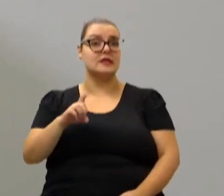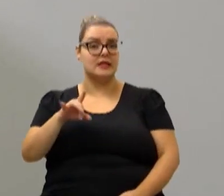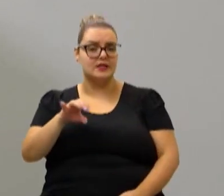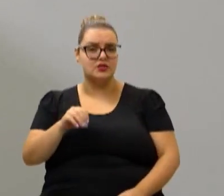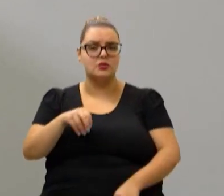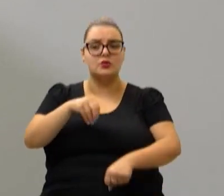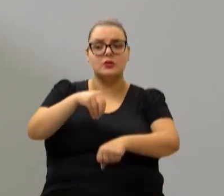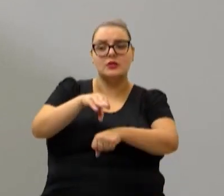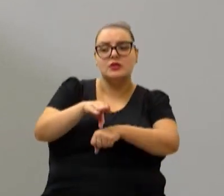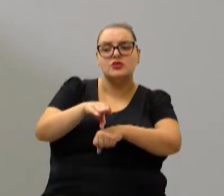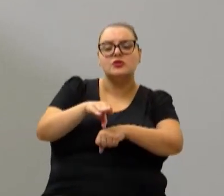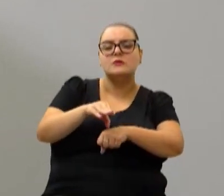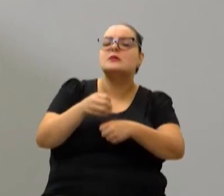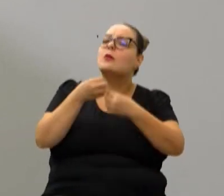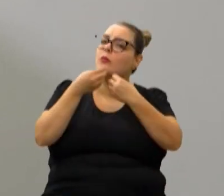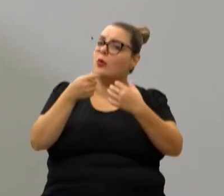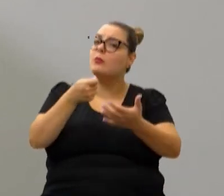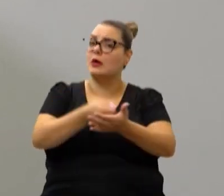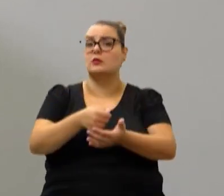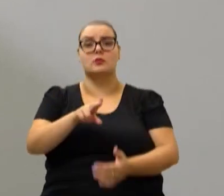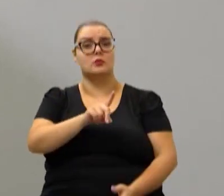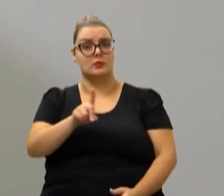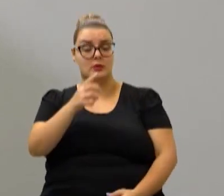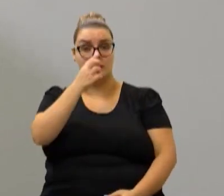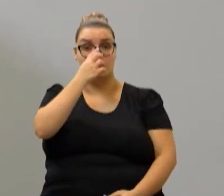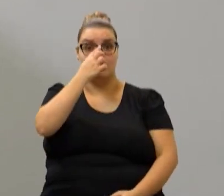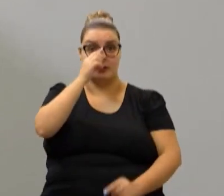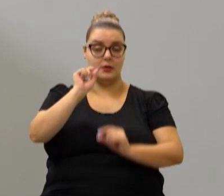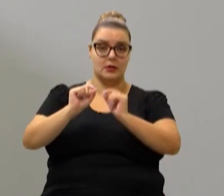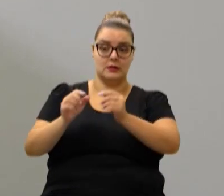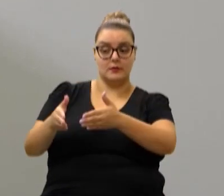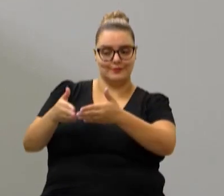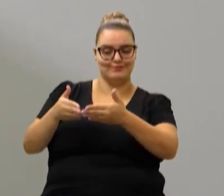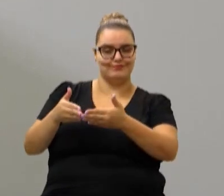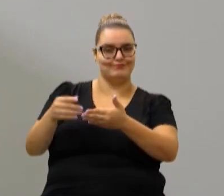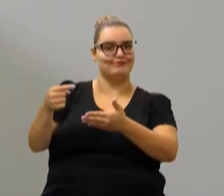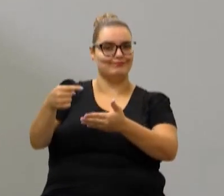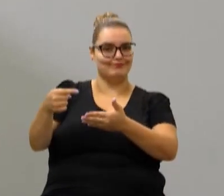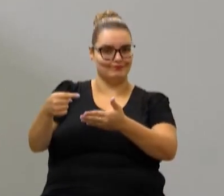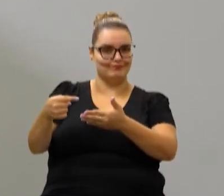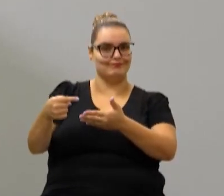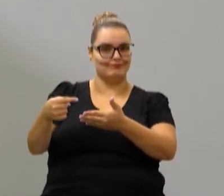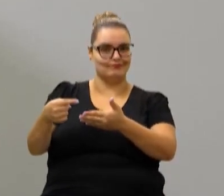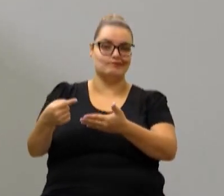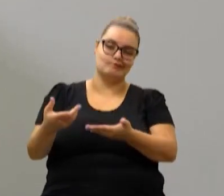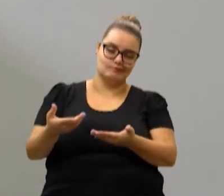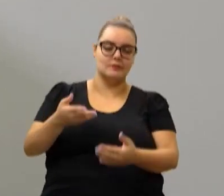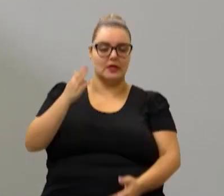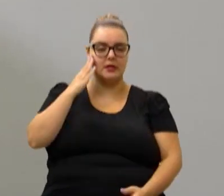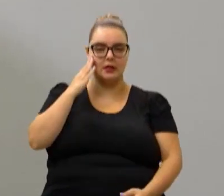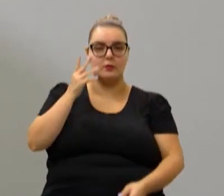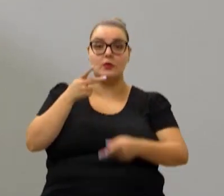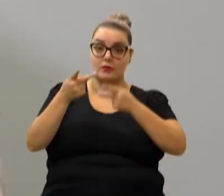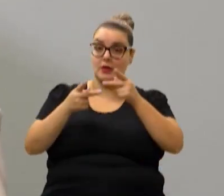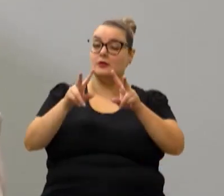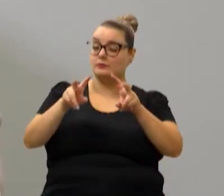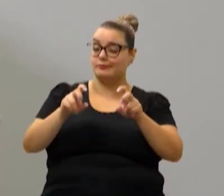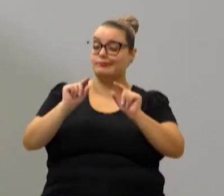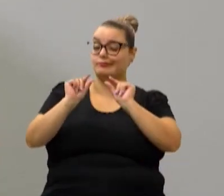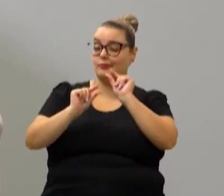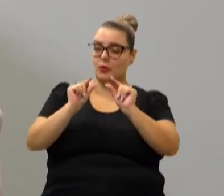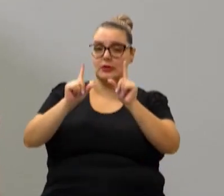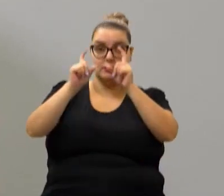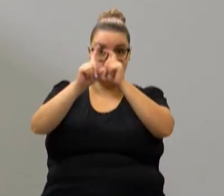de crédito que indica se você é um bom pagador ou não. Quem já teve um empréstimo negado sabe bem do que eu estou falando. Um assunto um